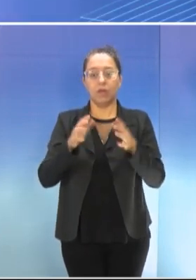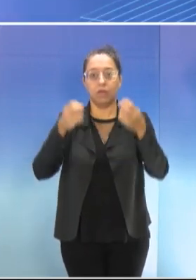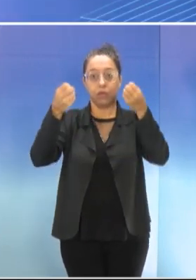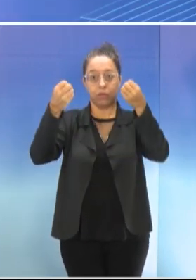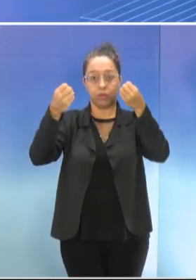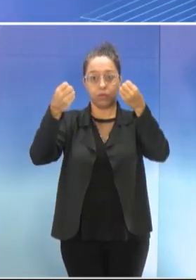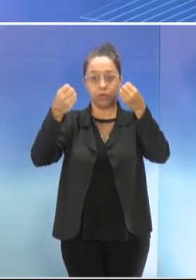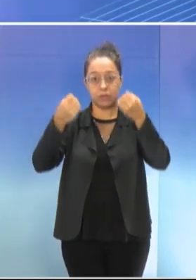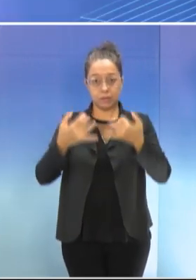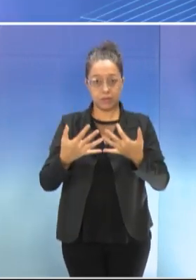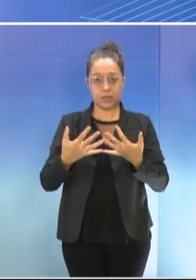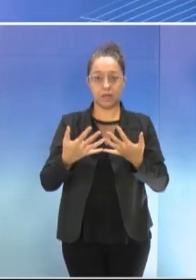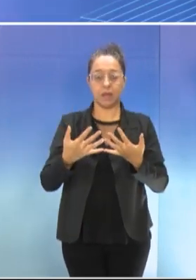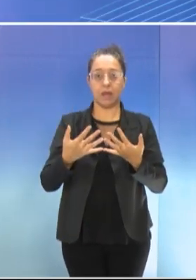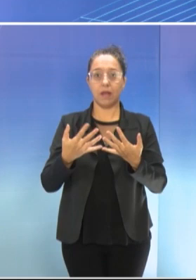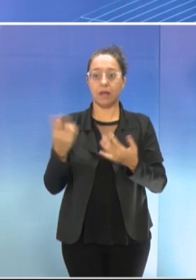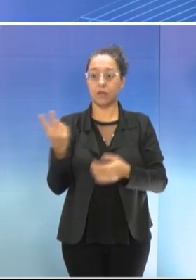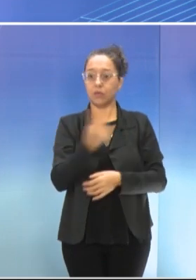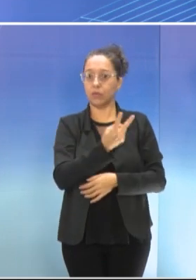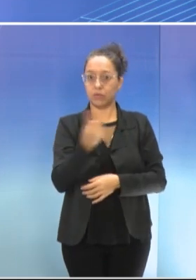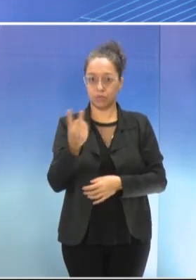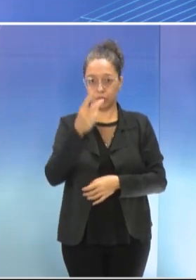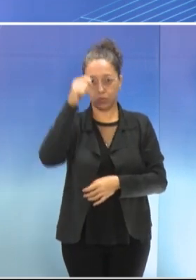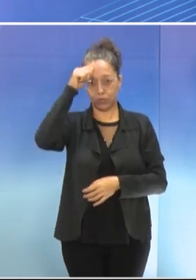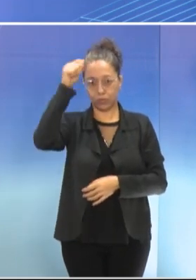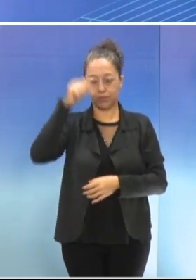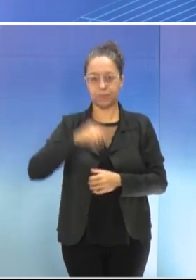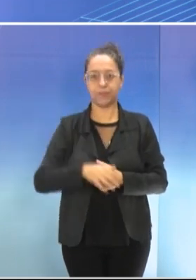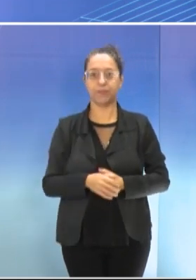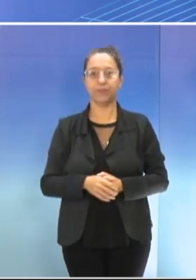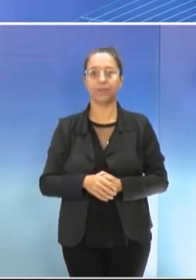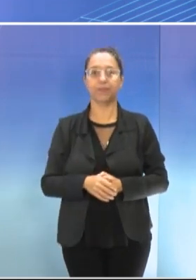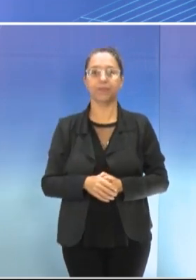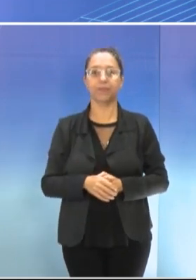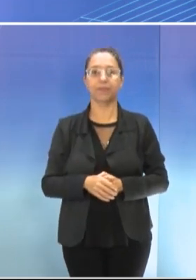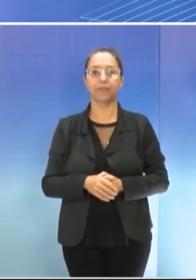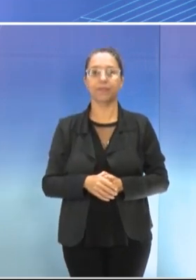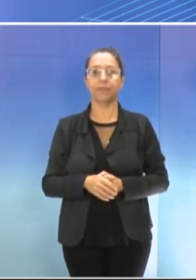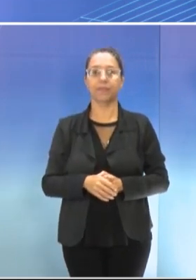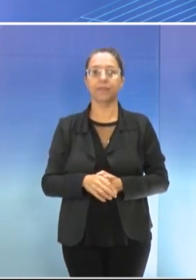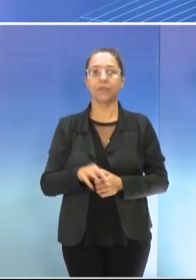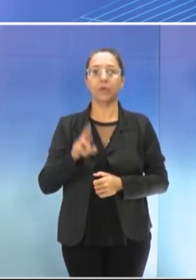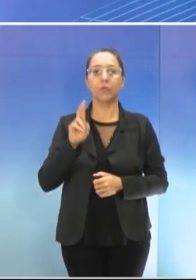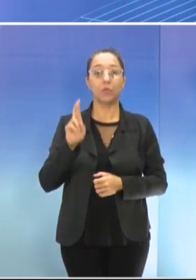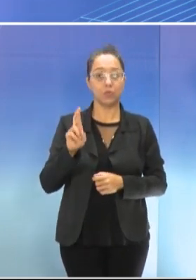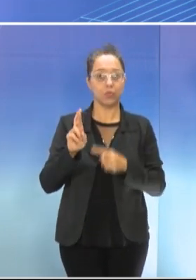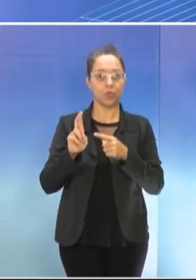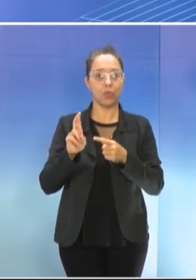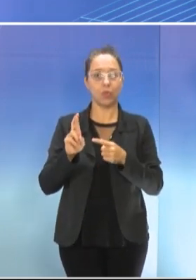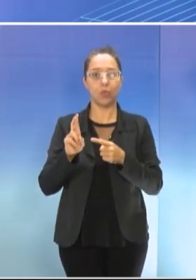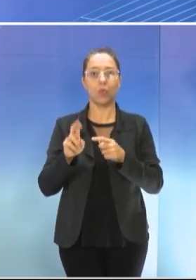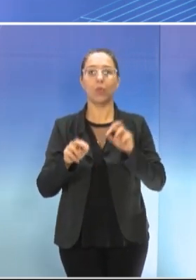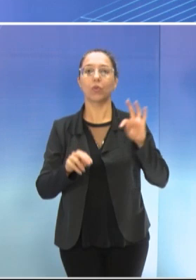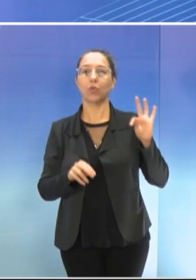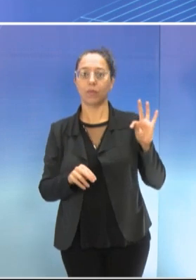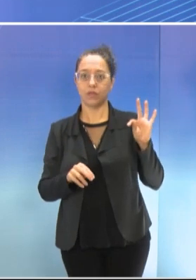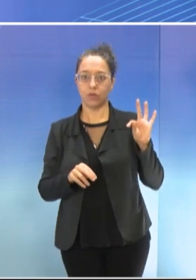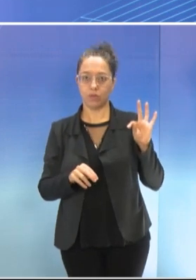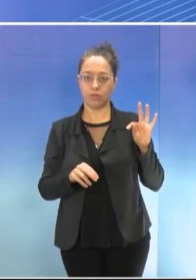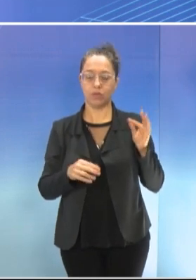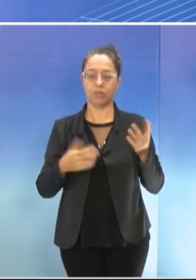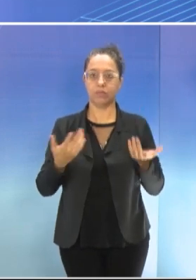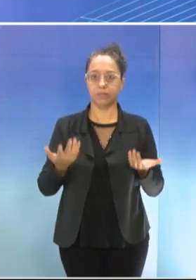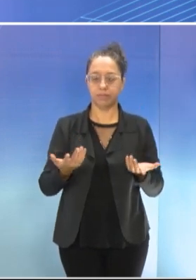de responder a questão, vamos falar sobre esses dois autores, Rousseau e Thomas Hobbes. A briga